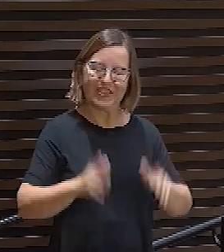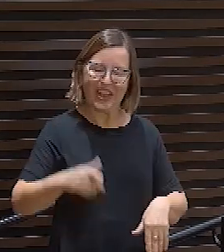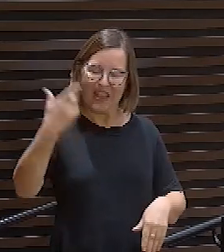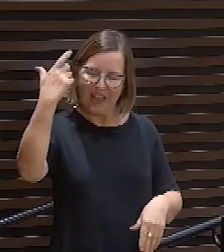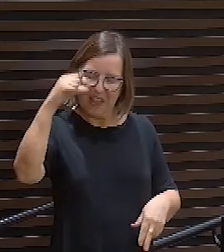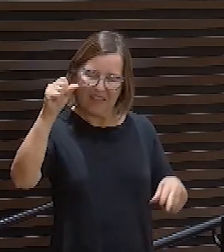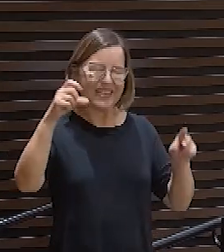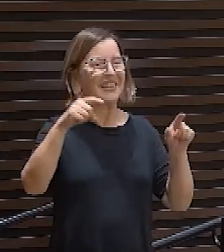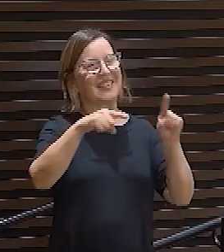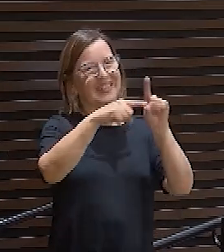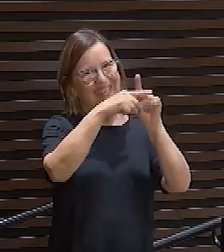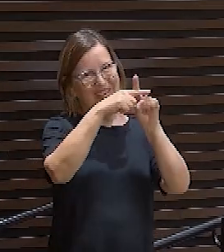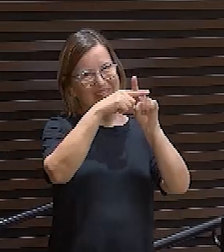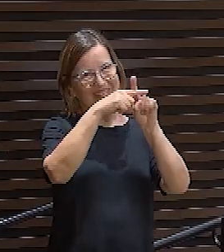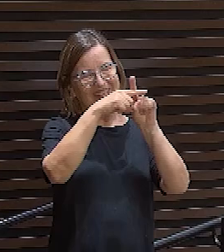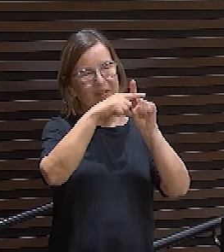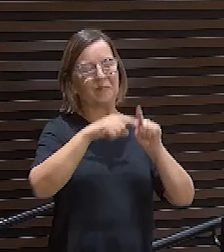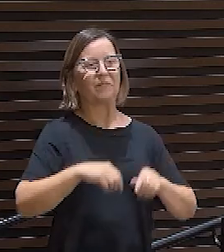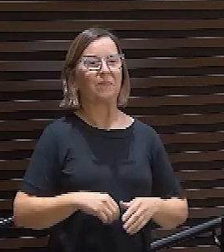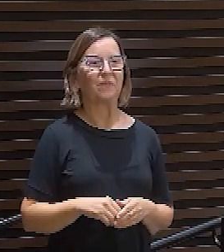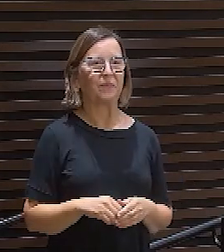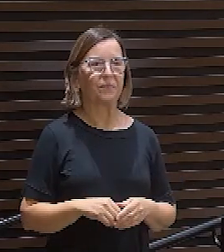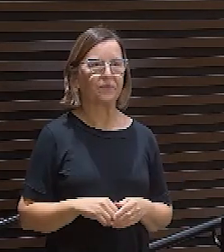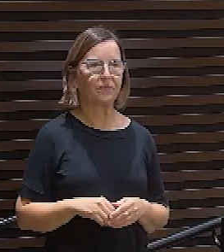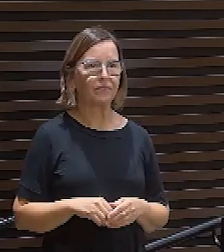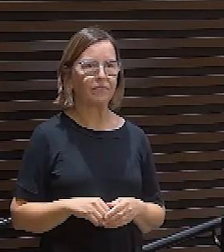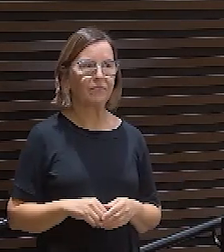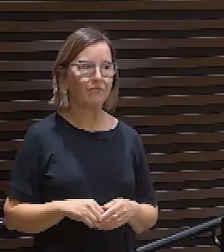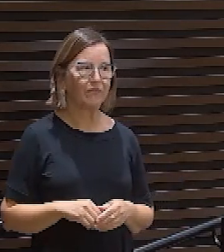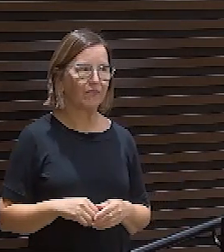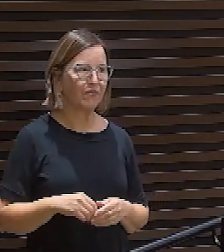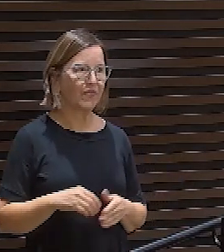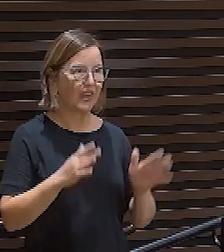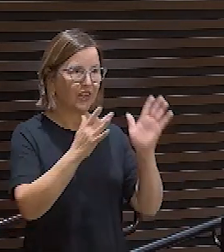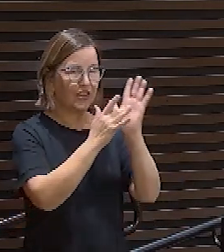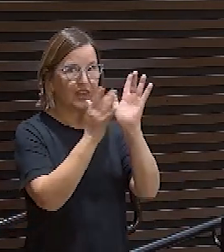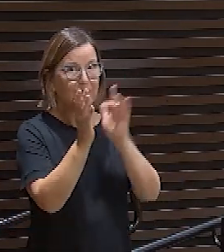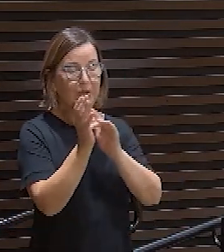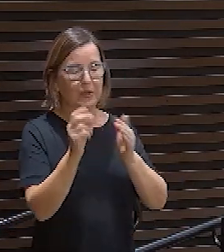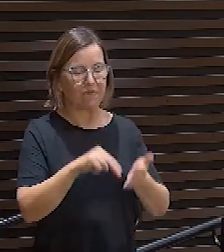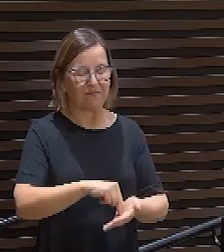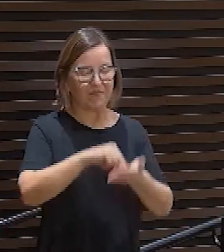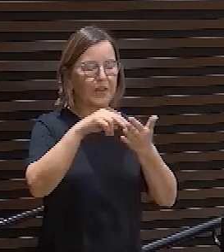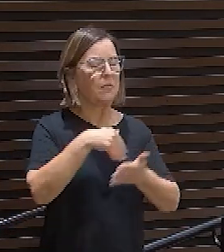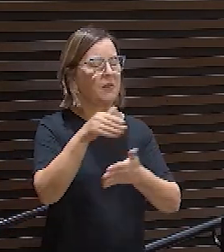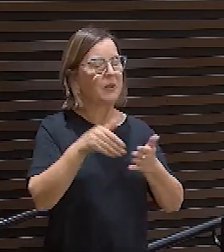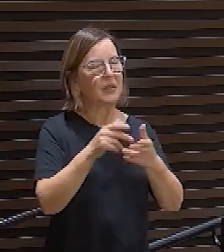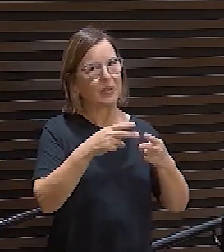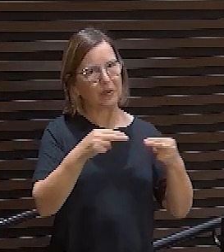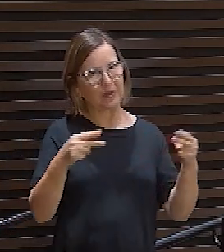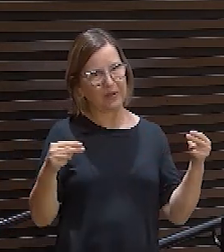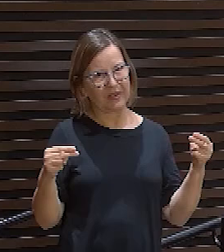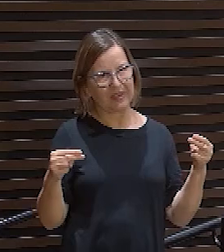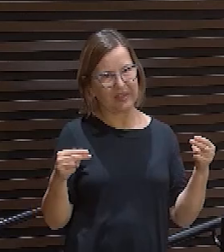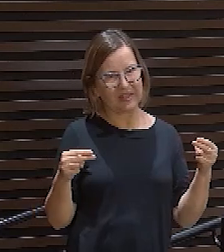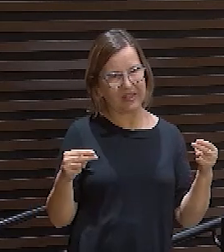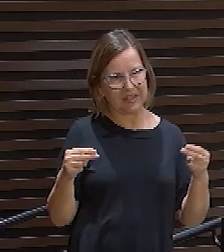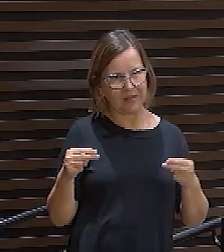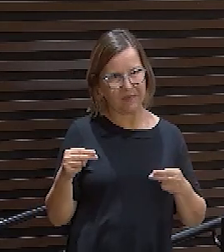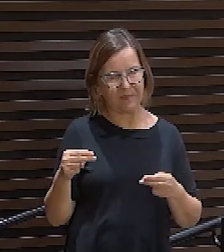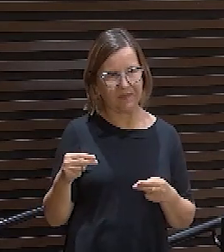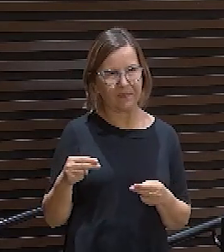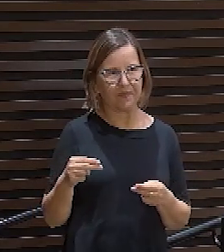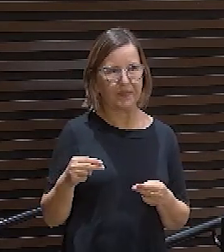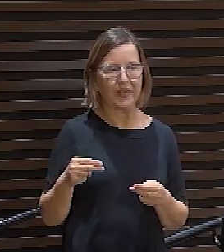cruz. Nele tudo subsiste, ele sustenta todas as coisas. Ele segura cada átomo em suas